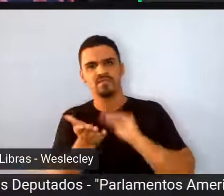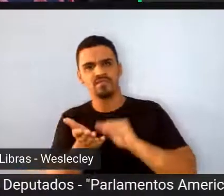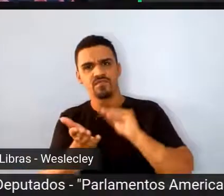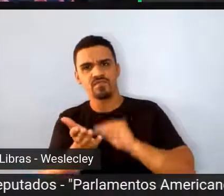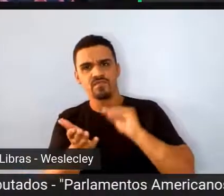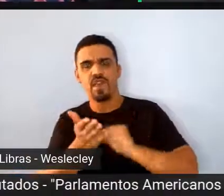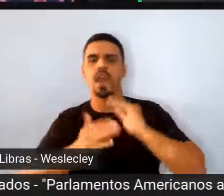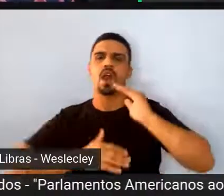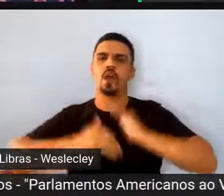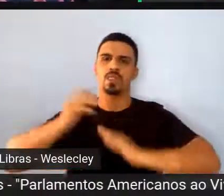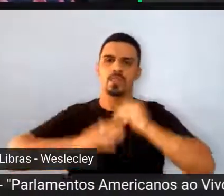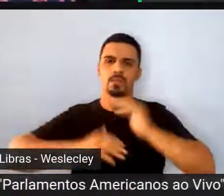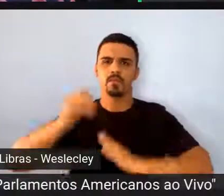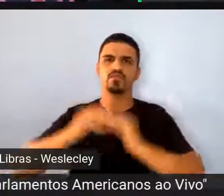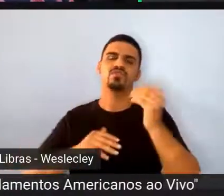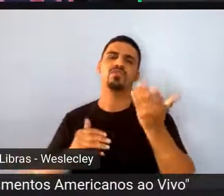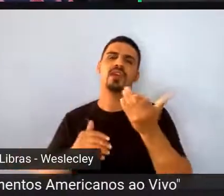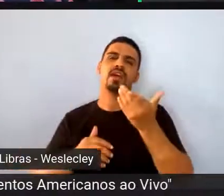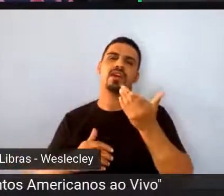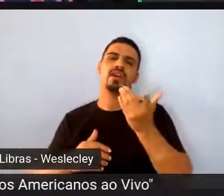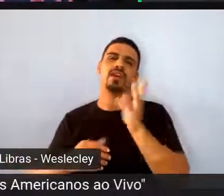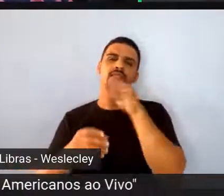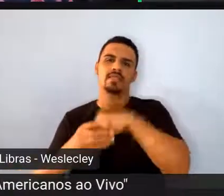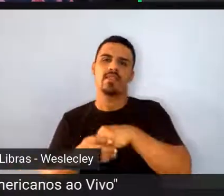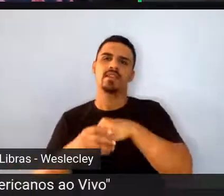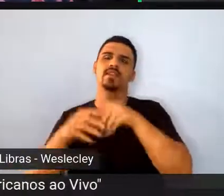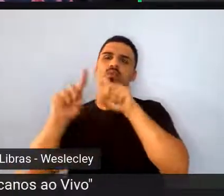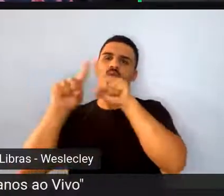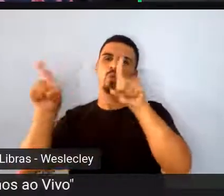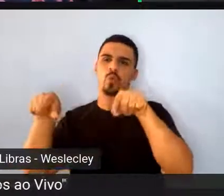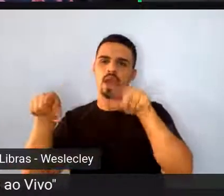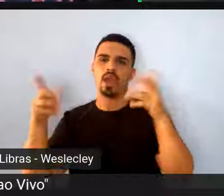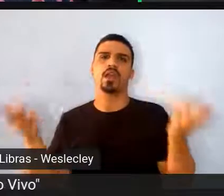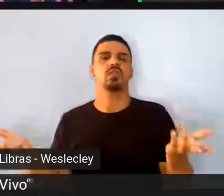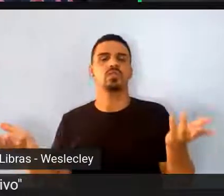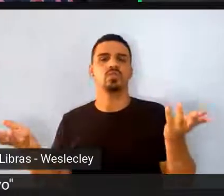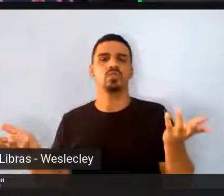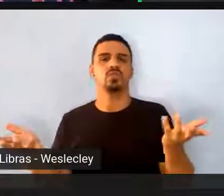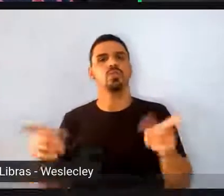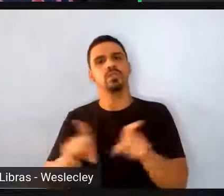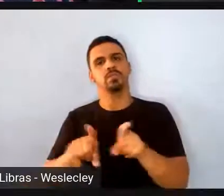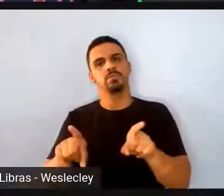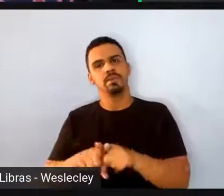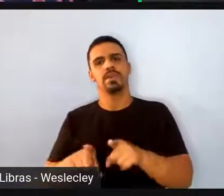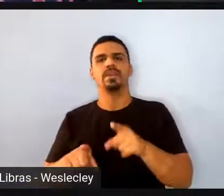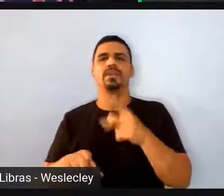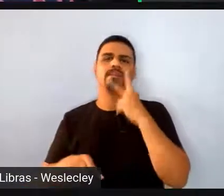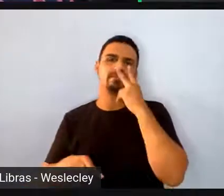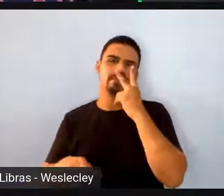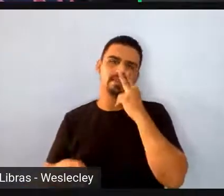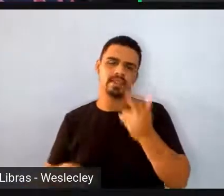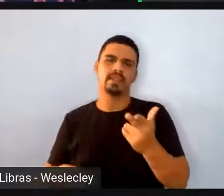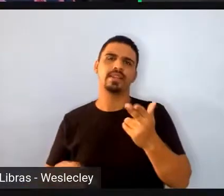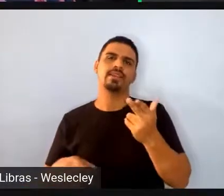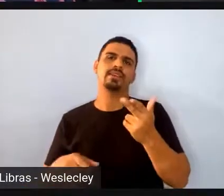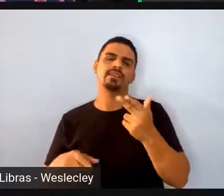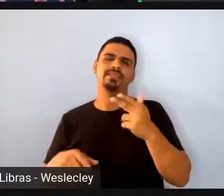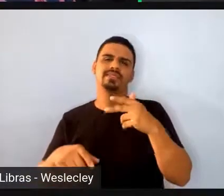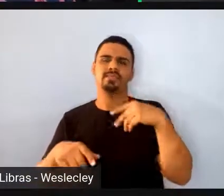quadro mesmo, do parlamento, interferia no processo, porque politizava demais a